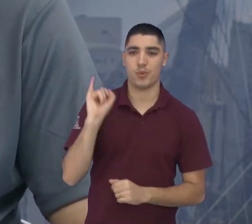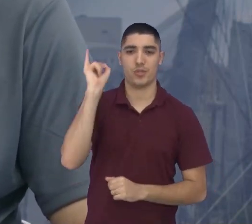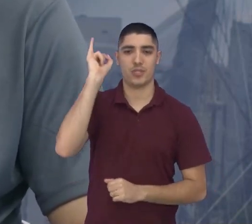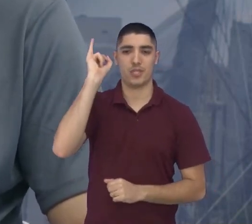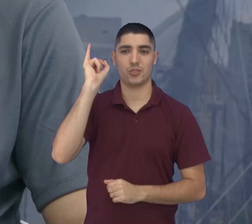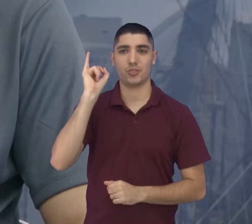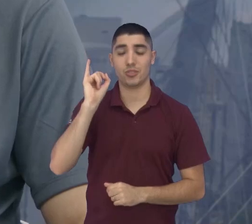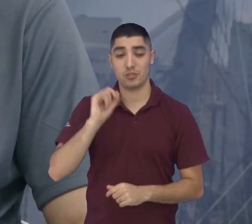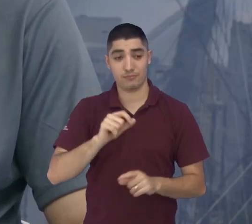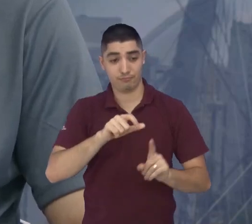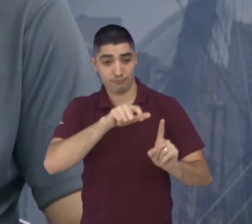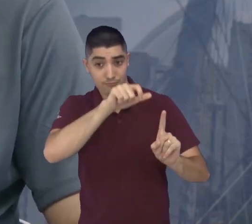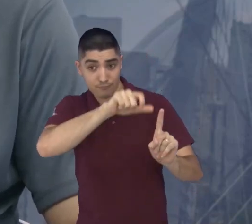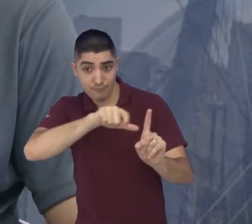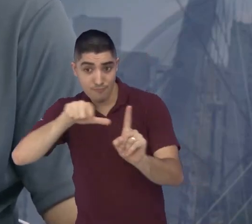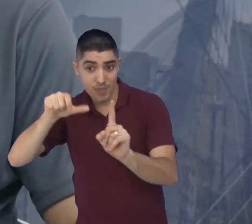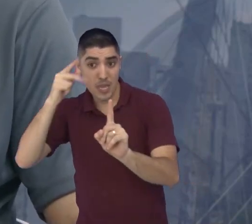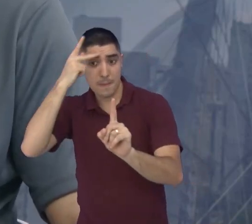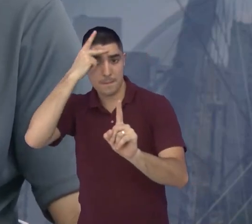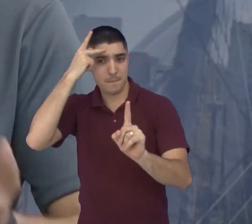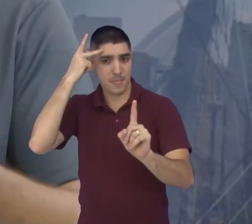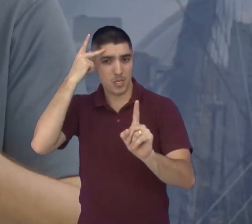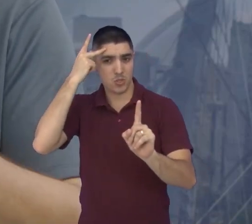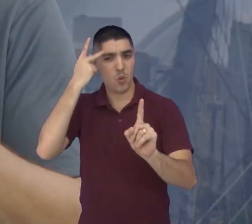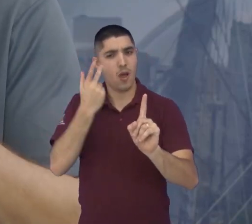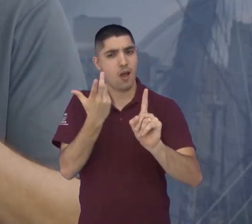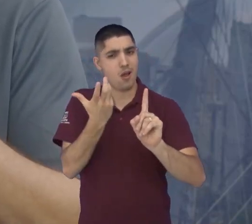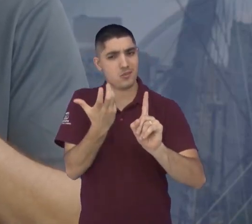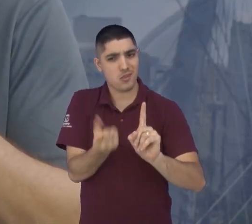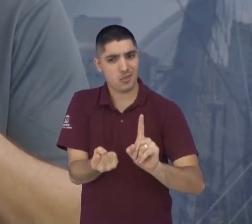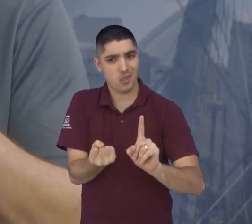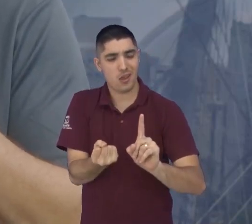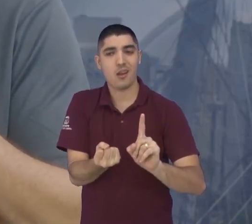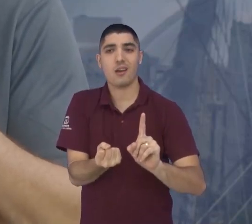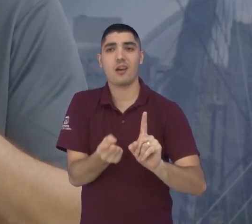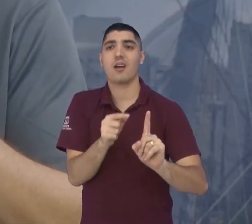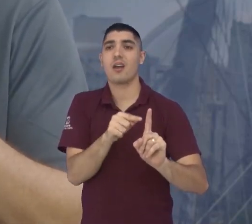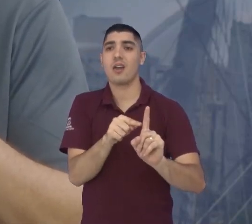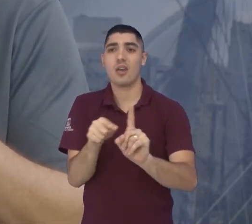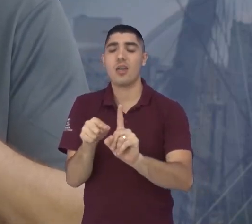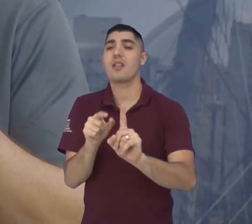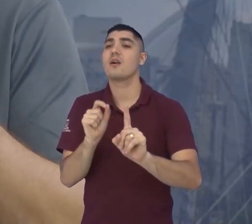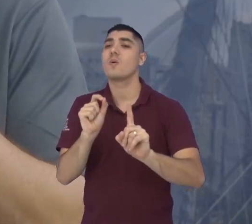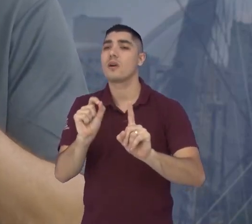que pessoas se disponham a receber